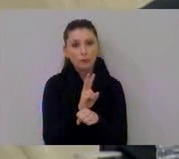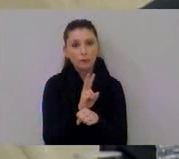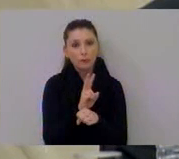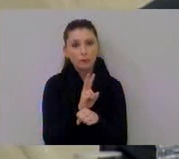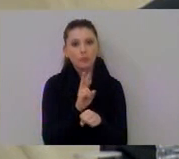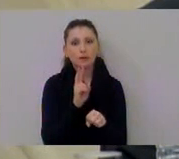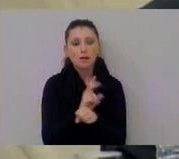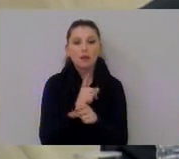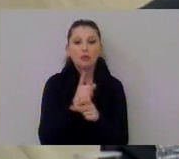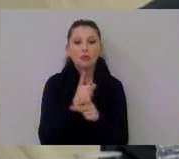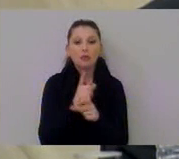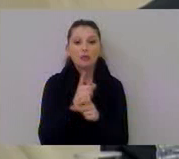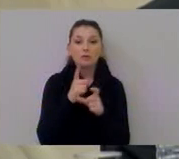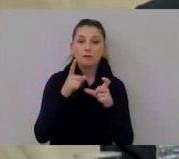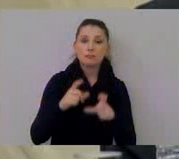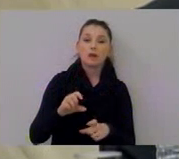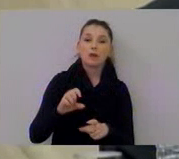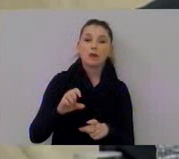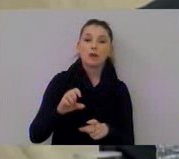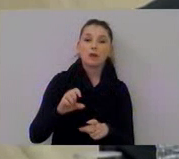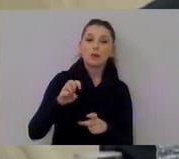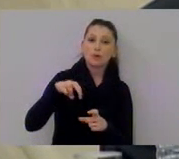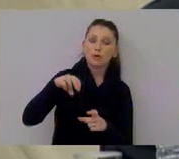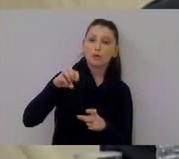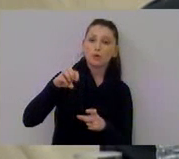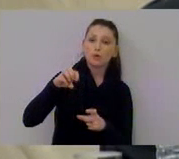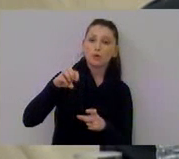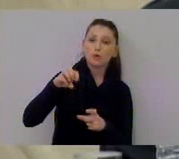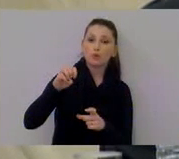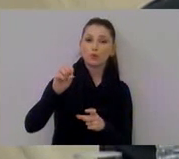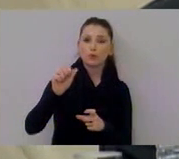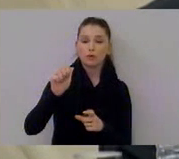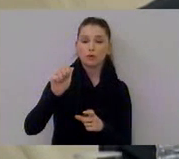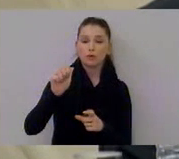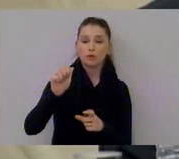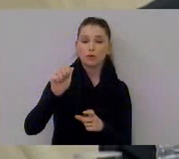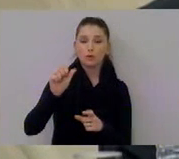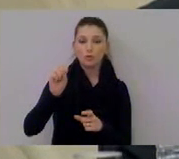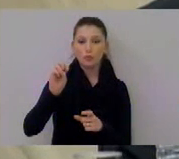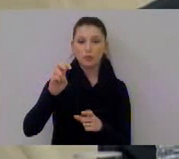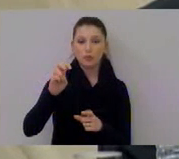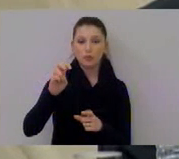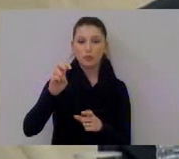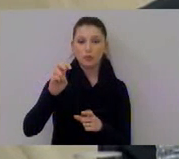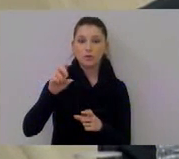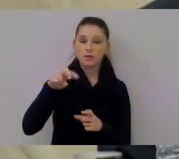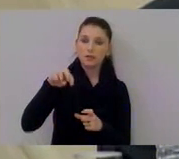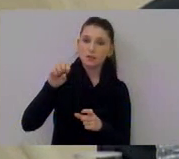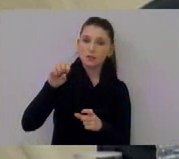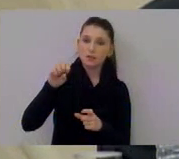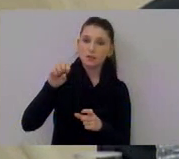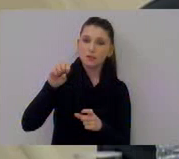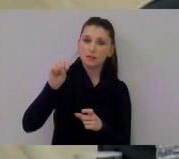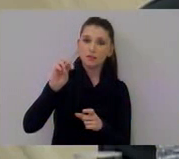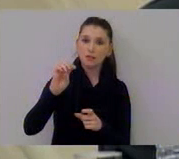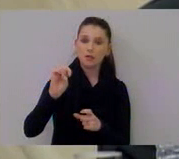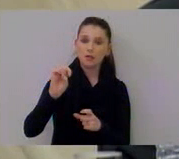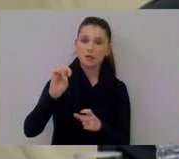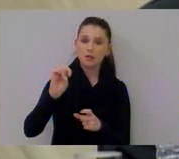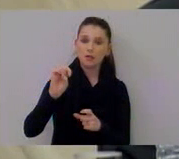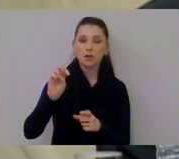da Salete, para providenciarem a roçada dos